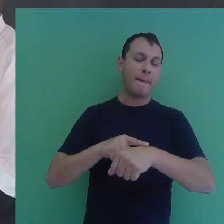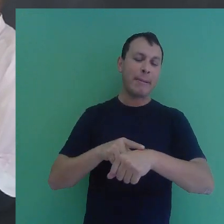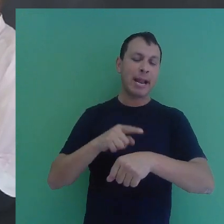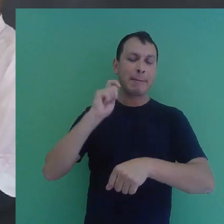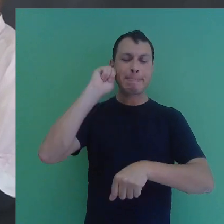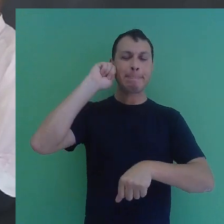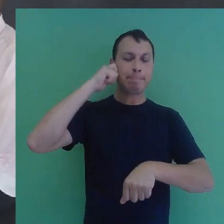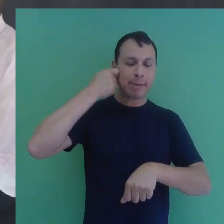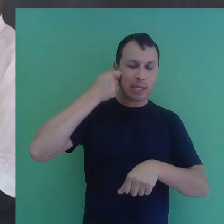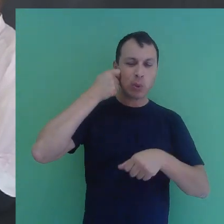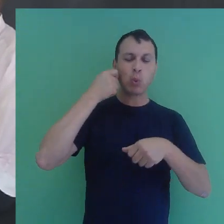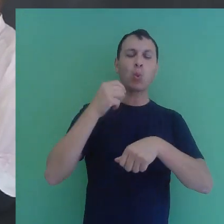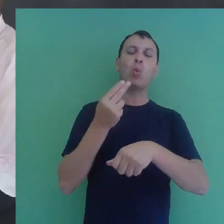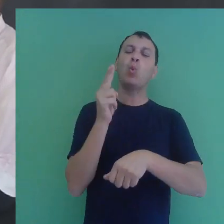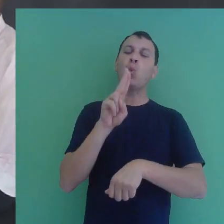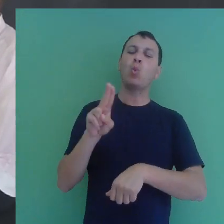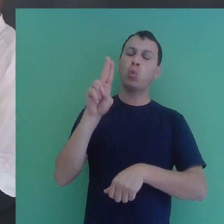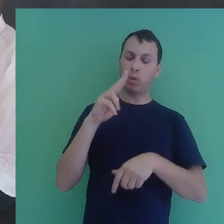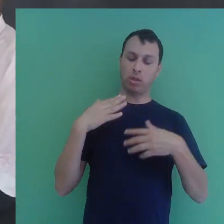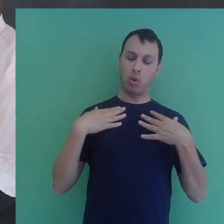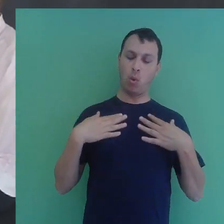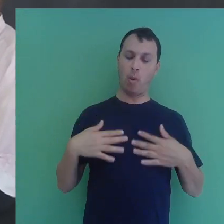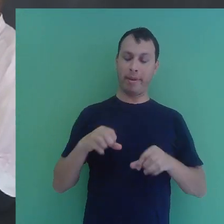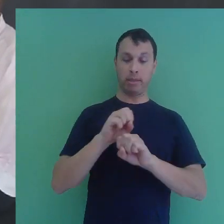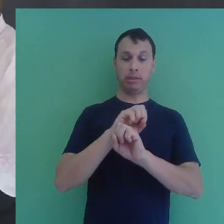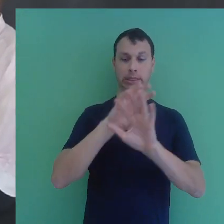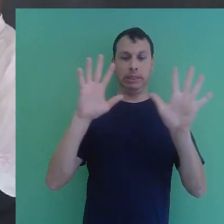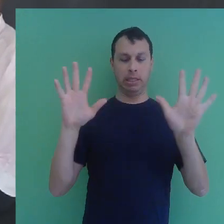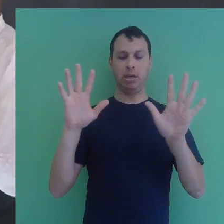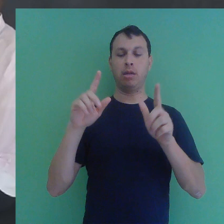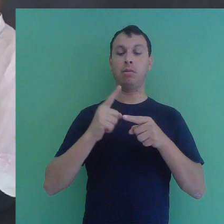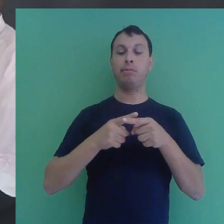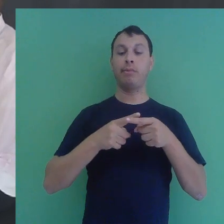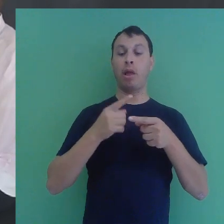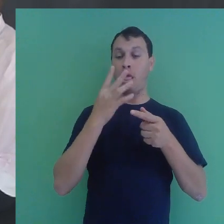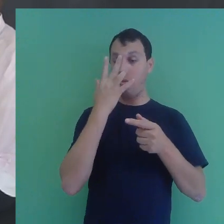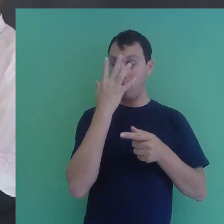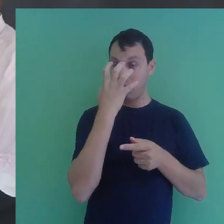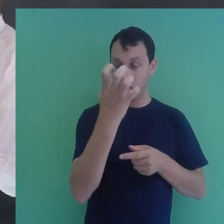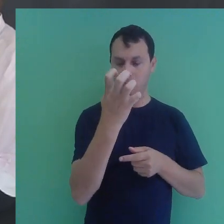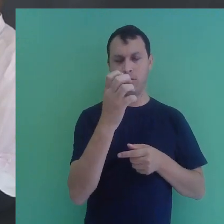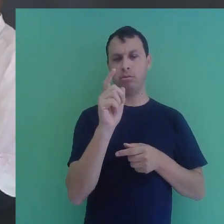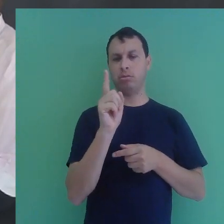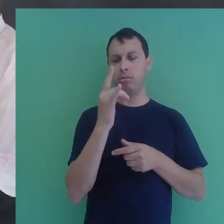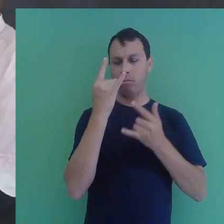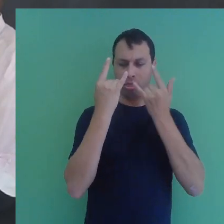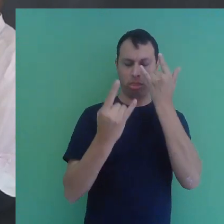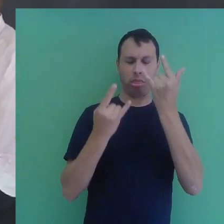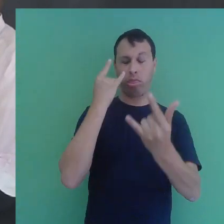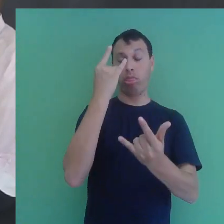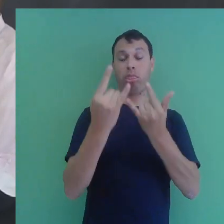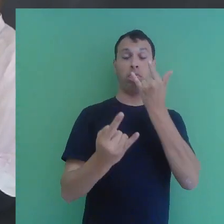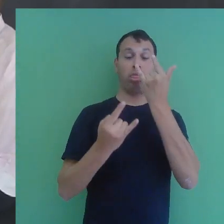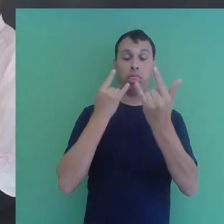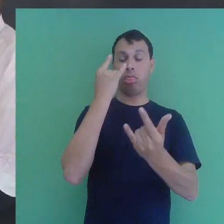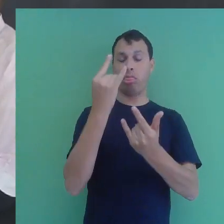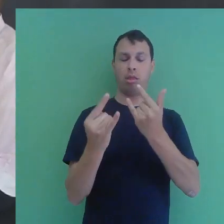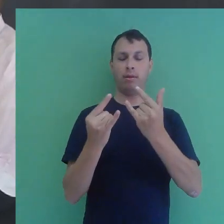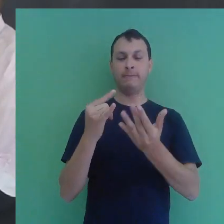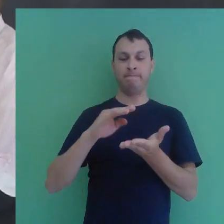pele do intérprete e não chama atenção visualmente para outra coisa. Por exemplo, os intérpretes